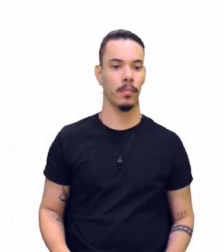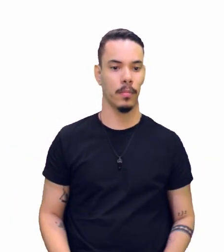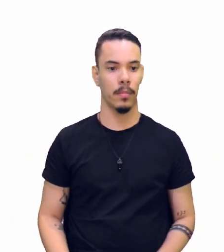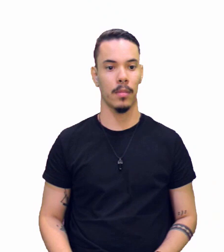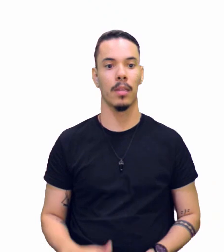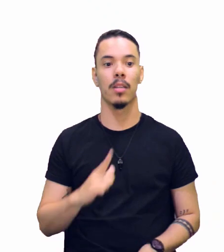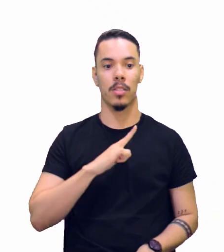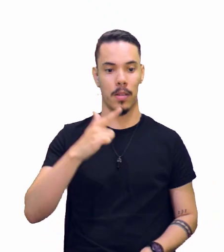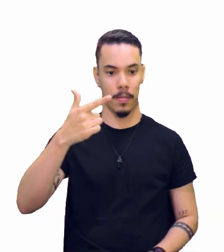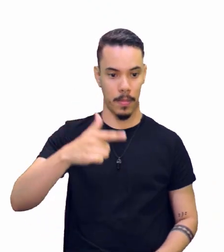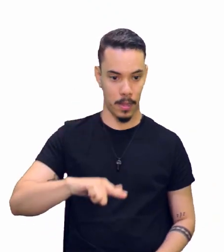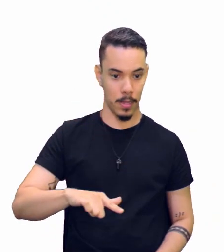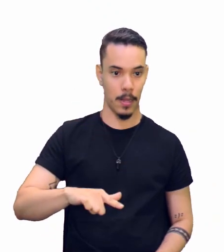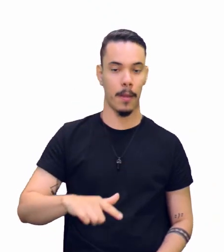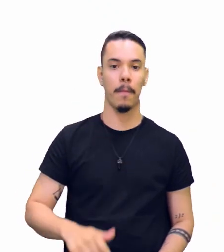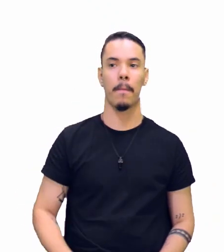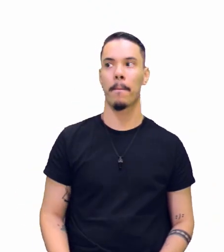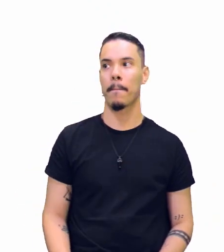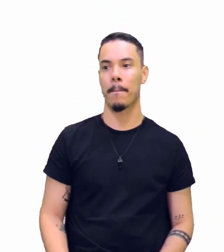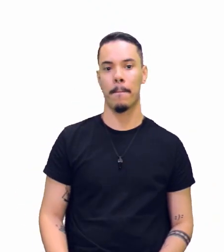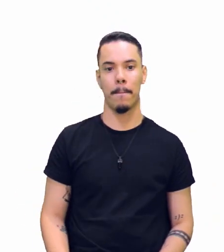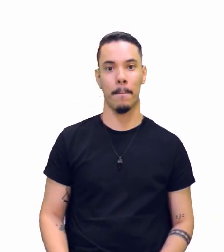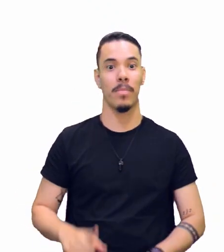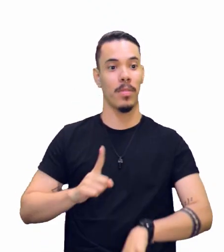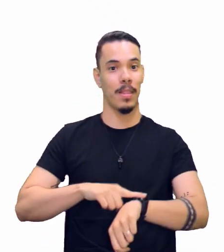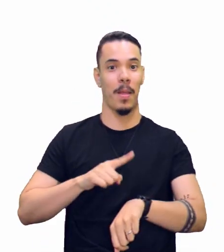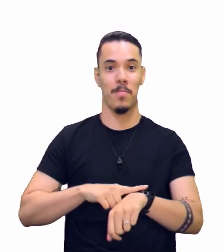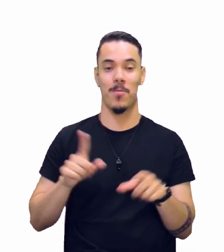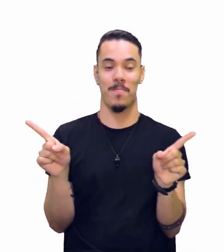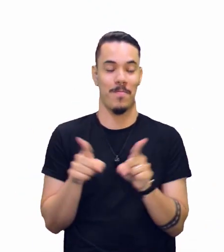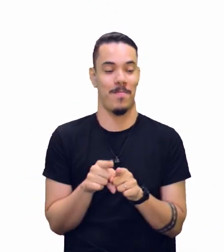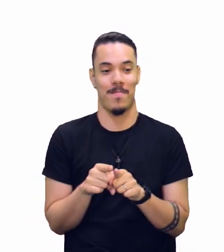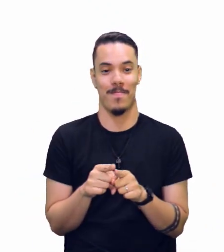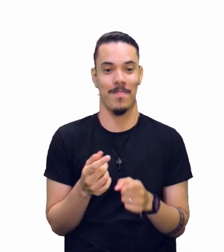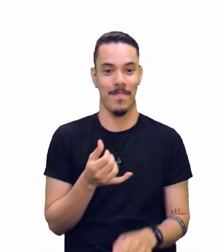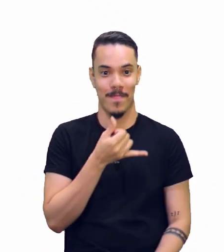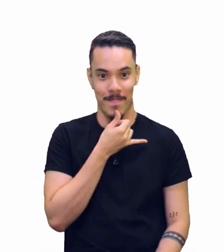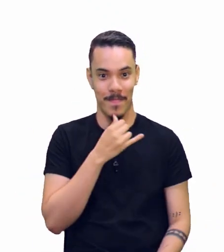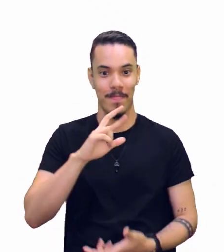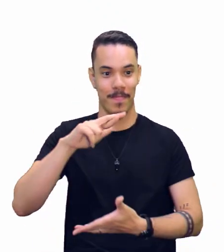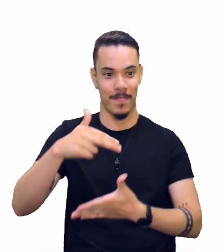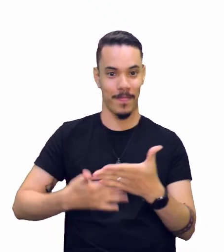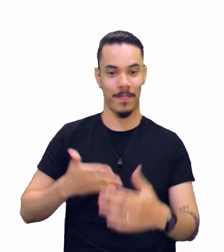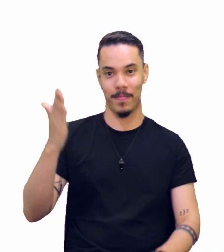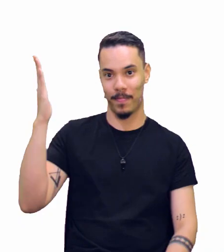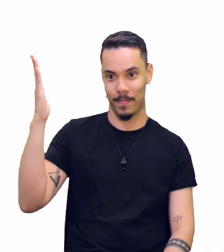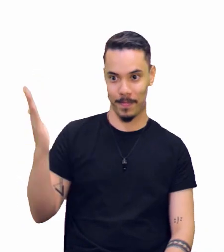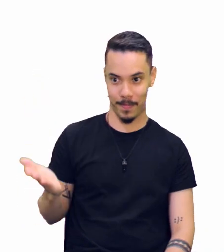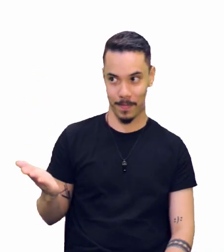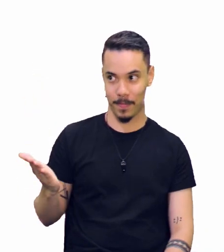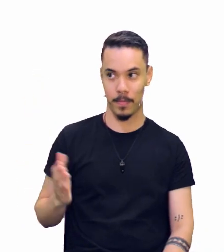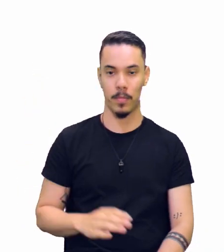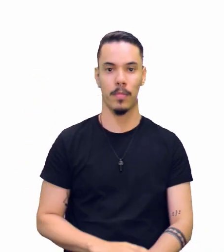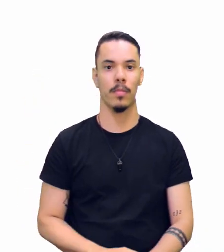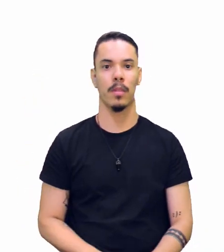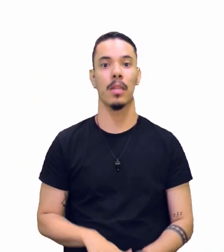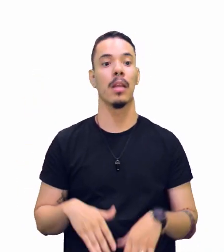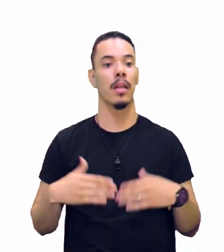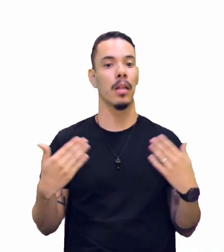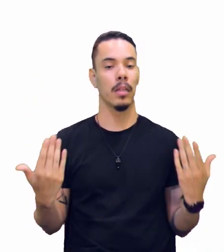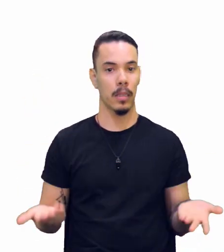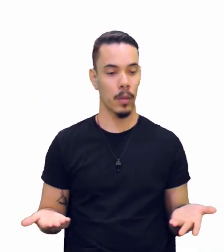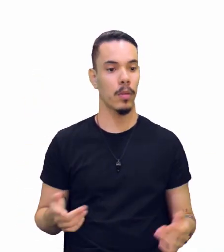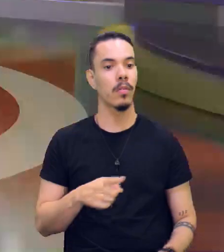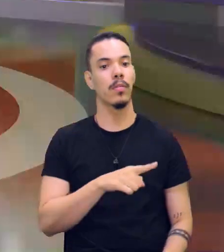tinha uma terceira, mas não vai dar também pra fazer. Ai, o tempo foi muito curto. Referências aí pra vocês. Tudo bem, de qualquer forma,